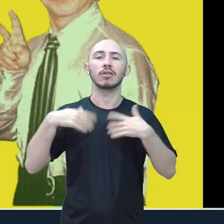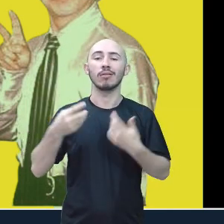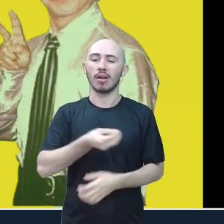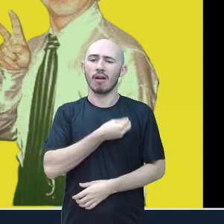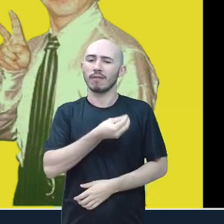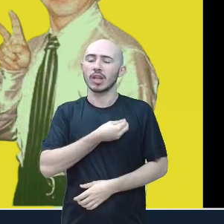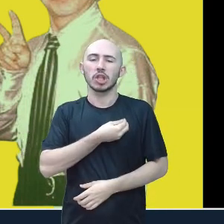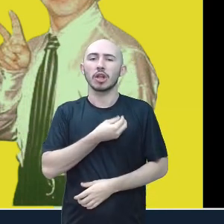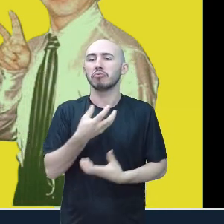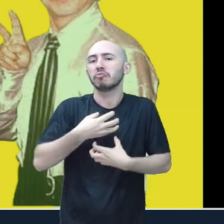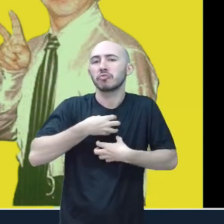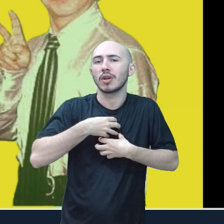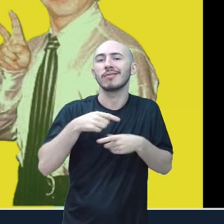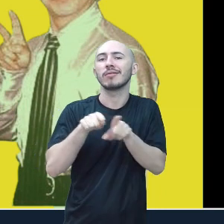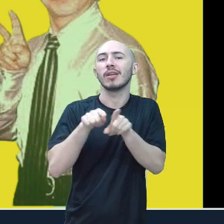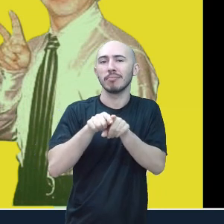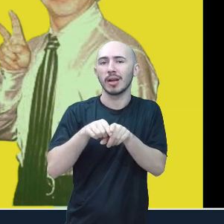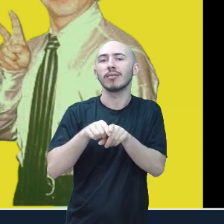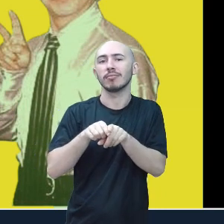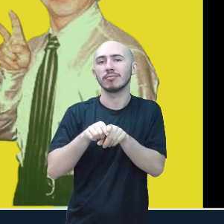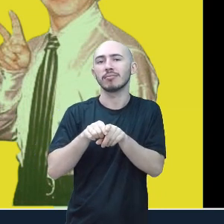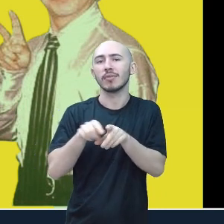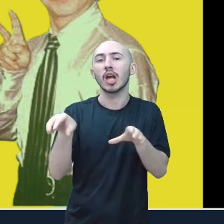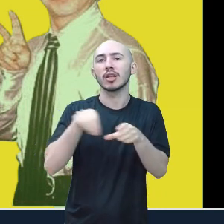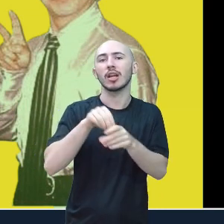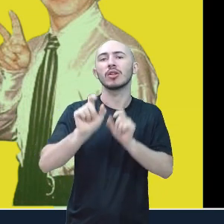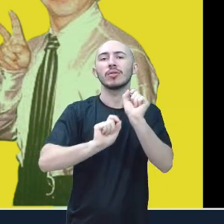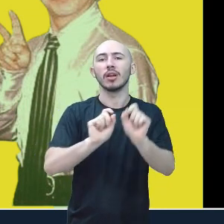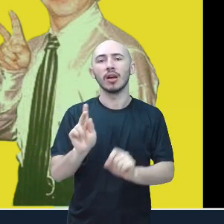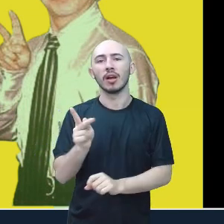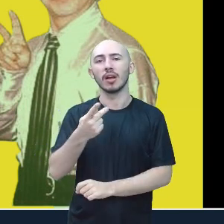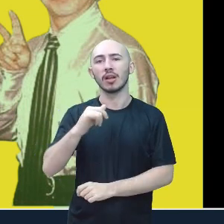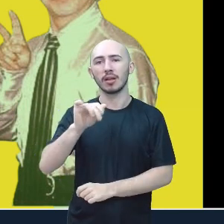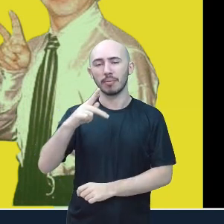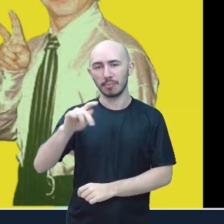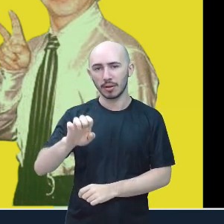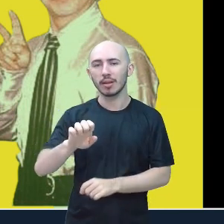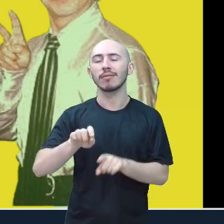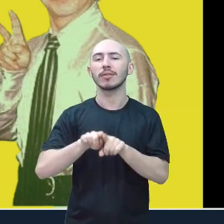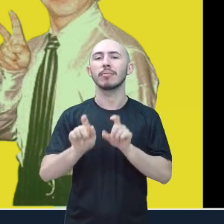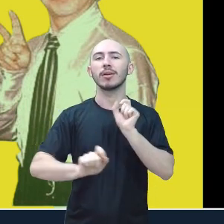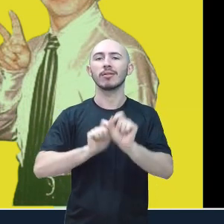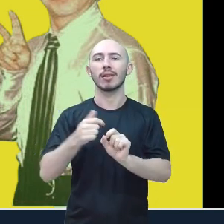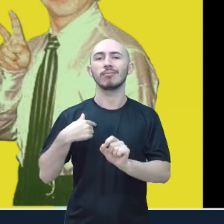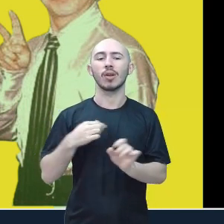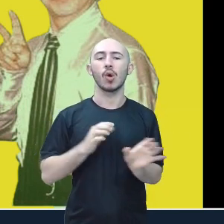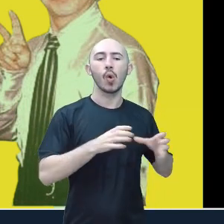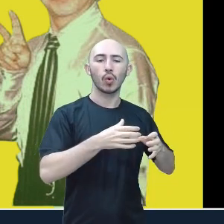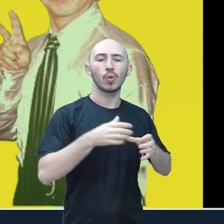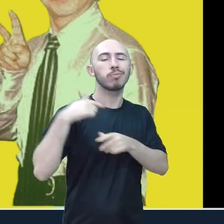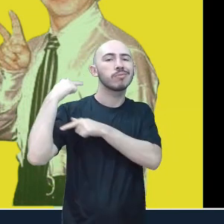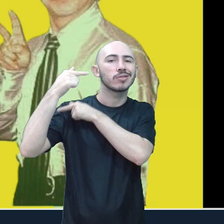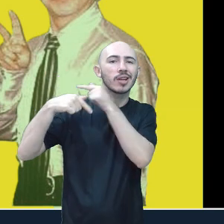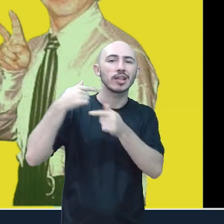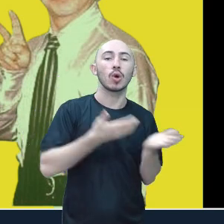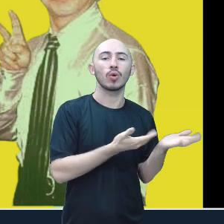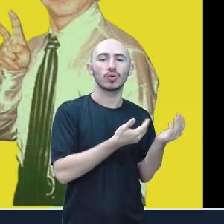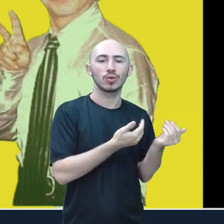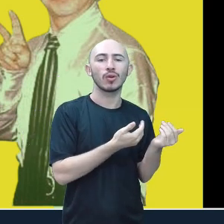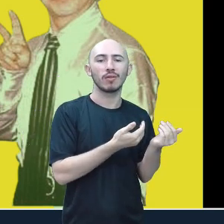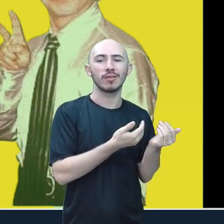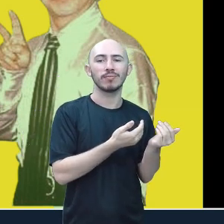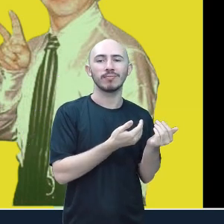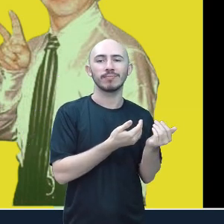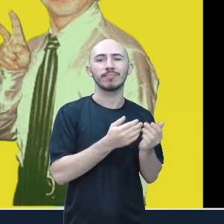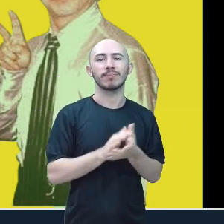vida, incluindo o movimento hippie. E aí ainda a gente tem a geração mais jovens, ela se opôs à guerra do